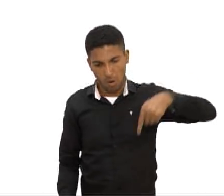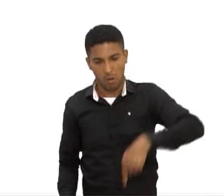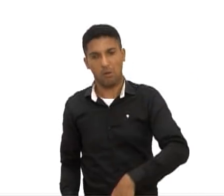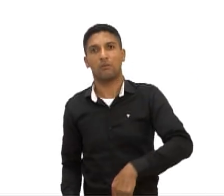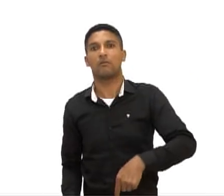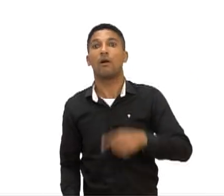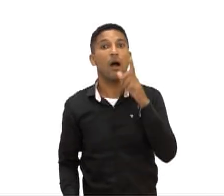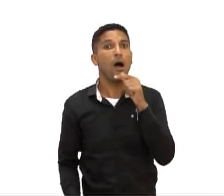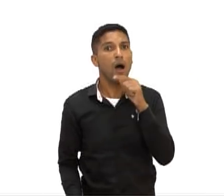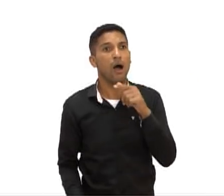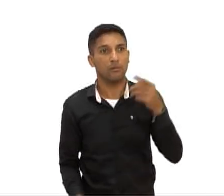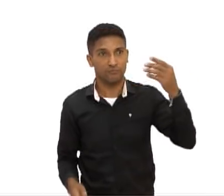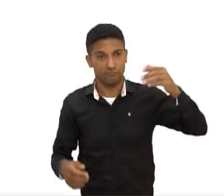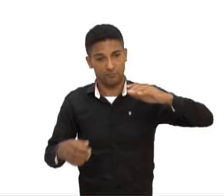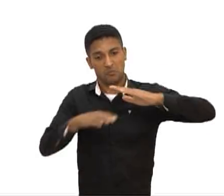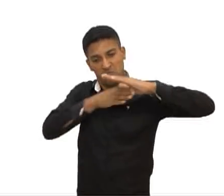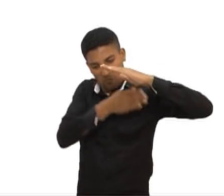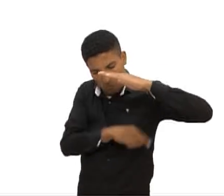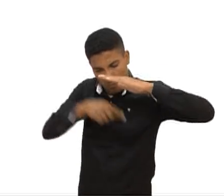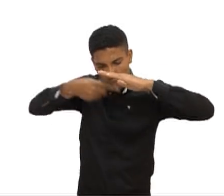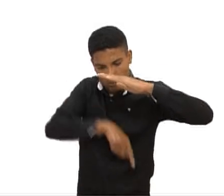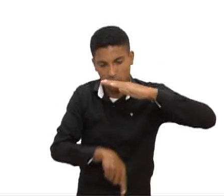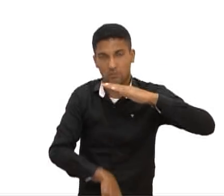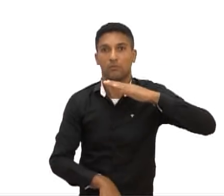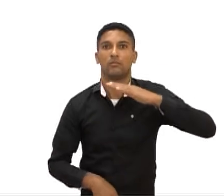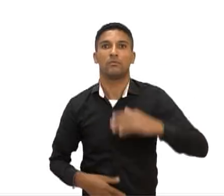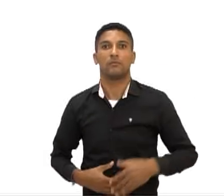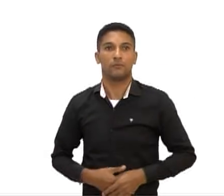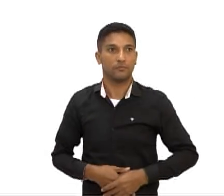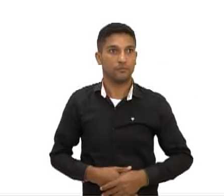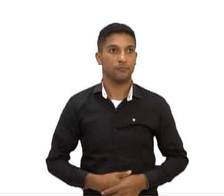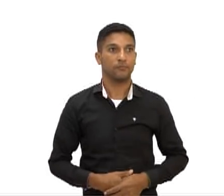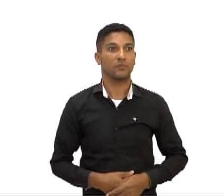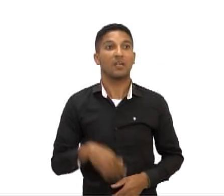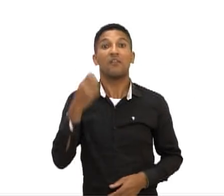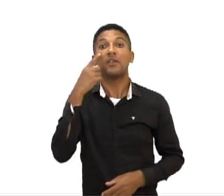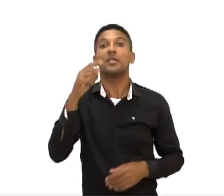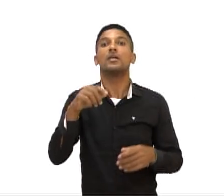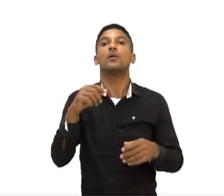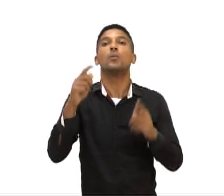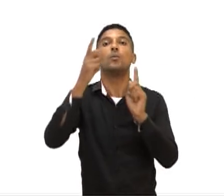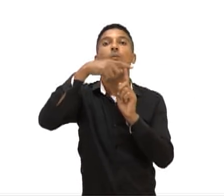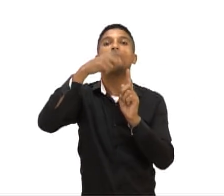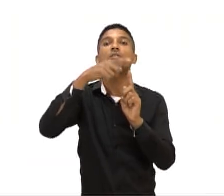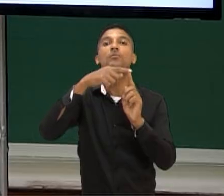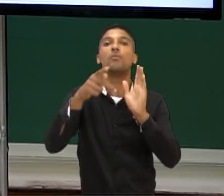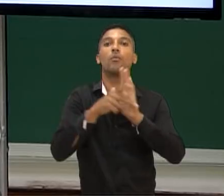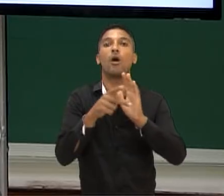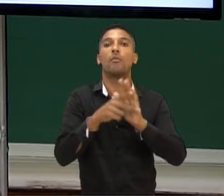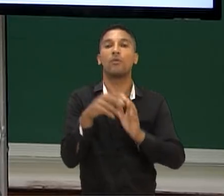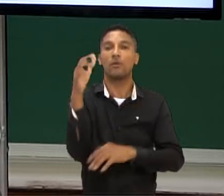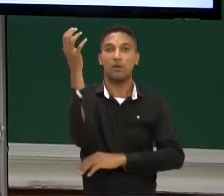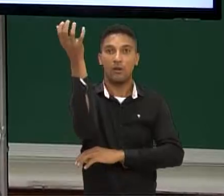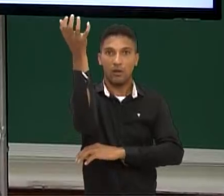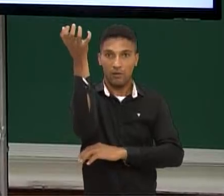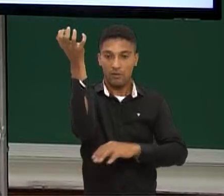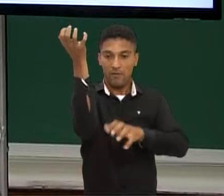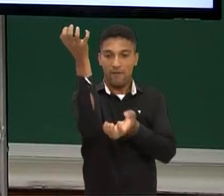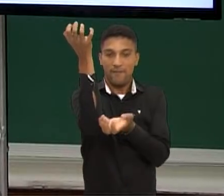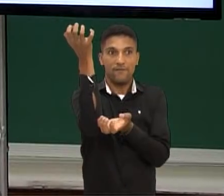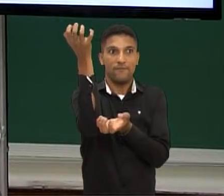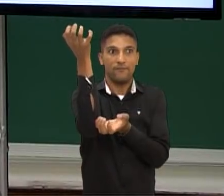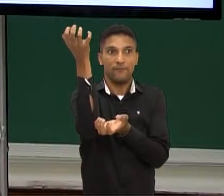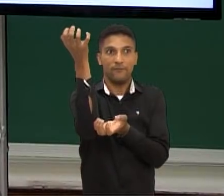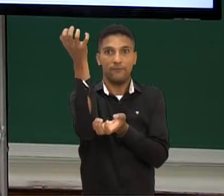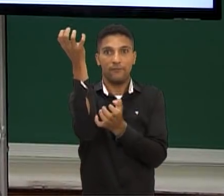mais ameaçado. Olha o tipo de vegetação, vejam que é uma vegetação mais